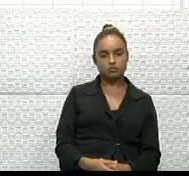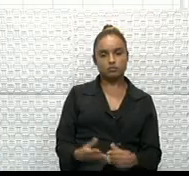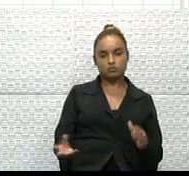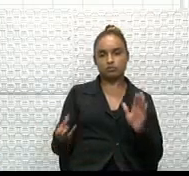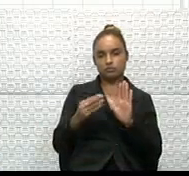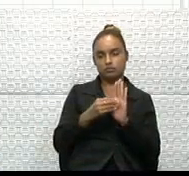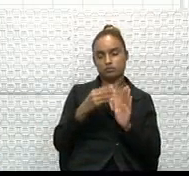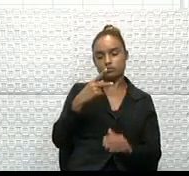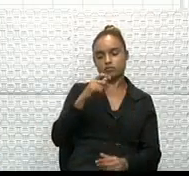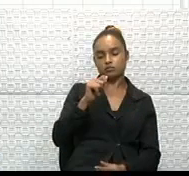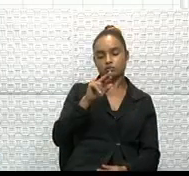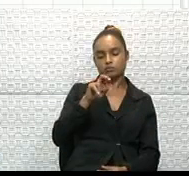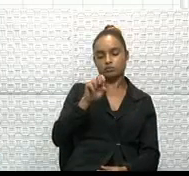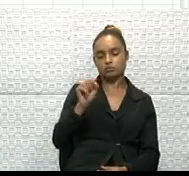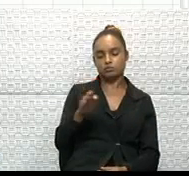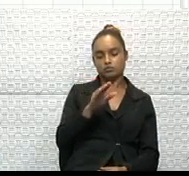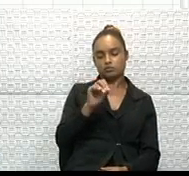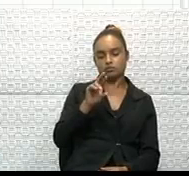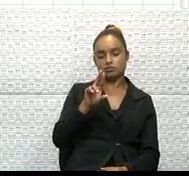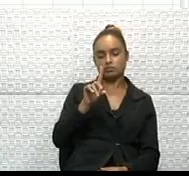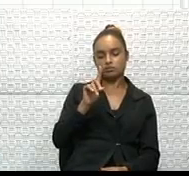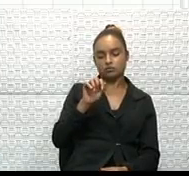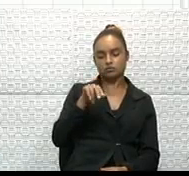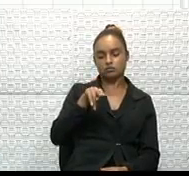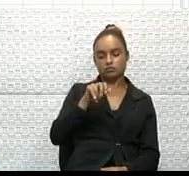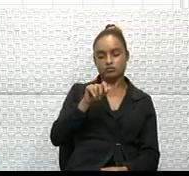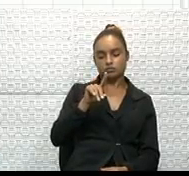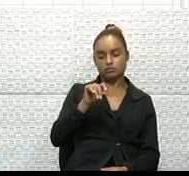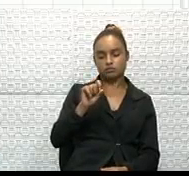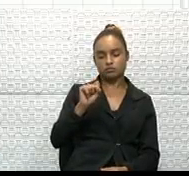inserir os pares ordenados.